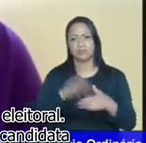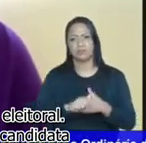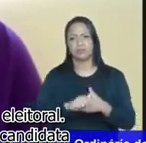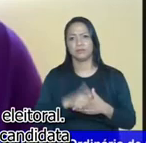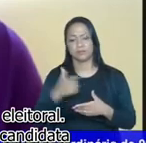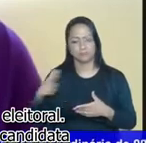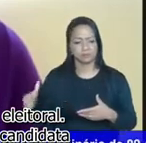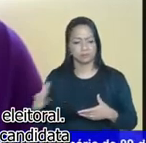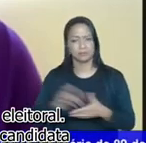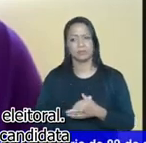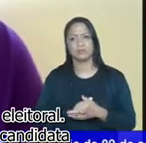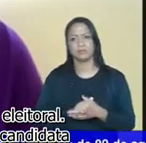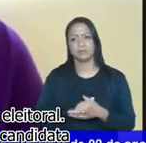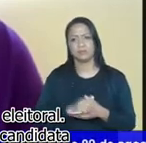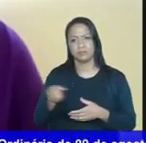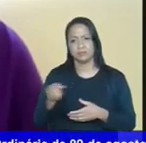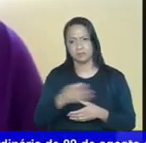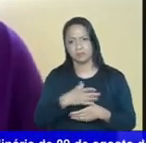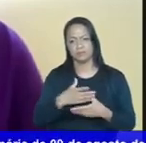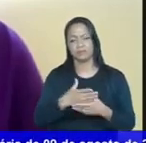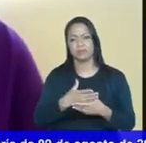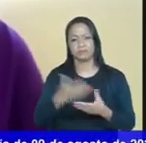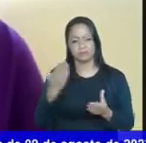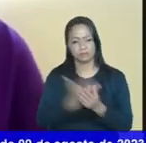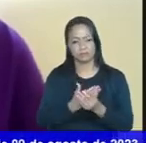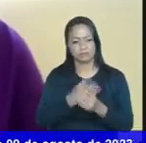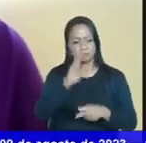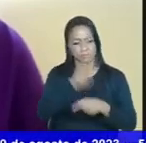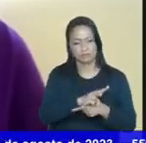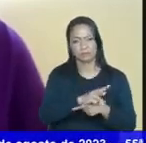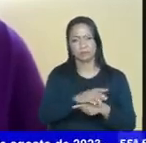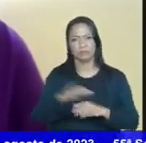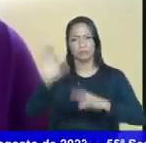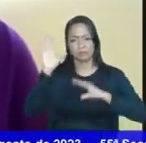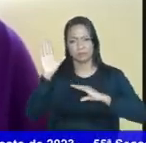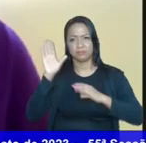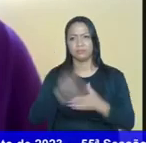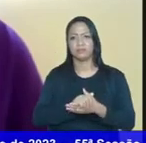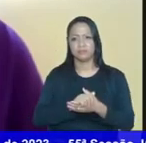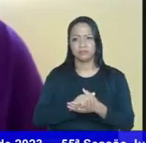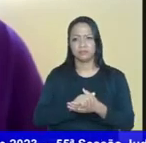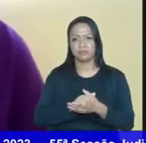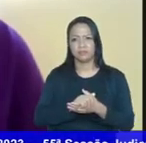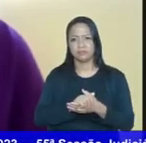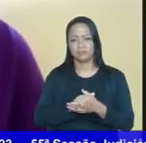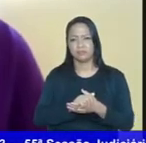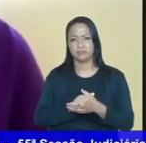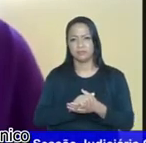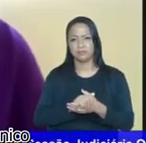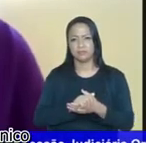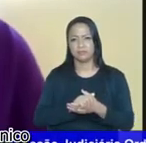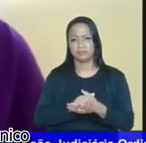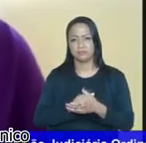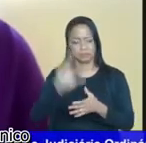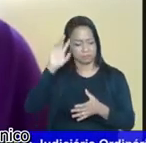existia necessidade de nova diligência candidata. No que tange à suposta contradição, repisa-se que